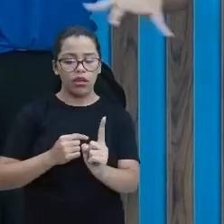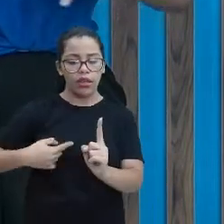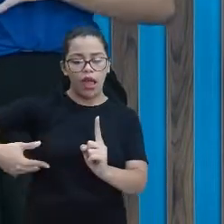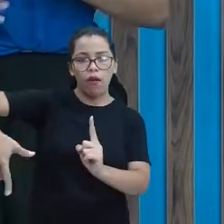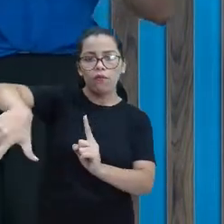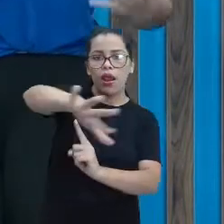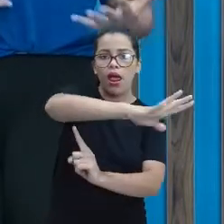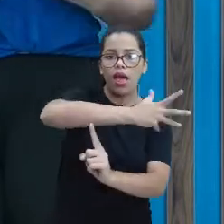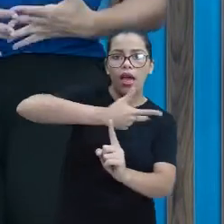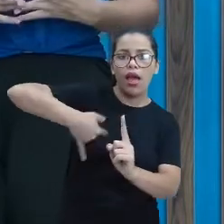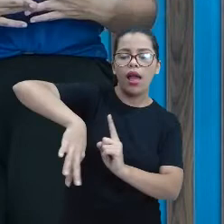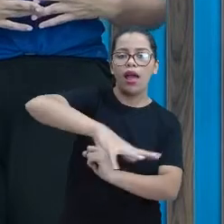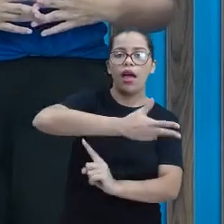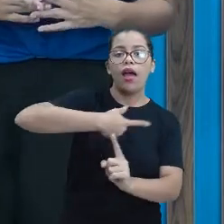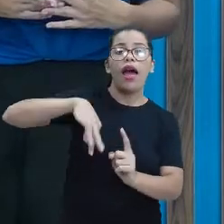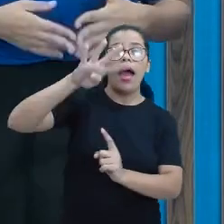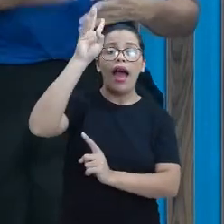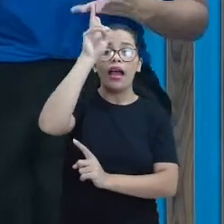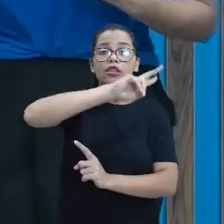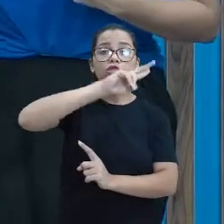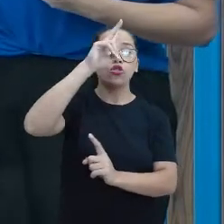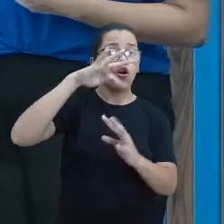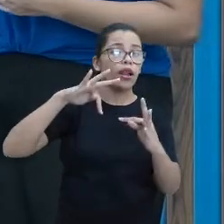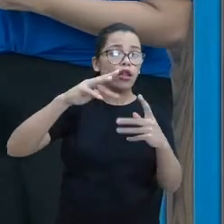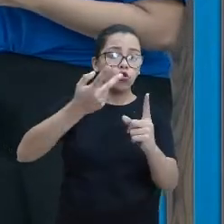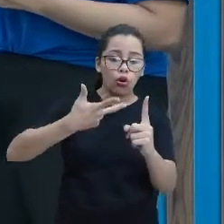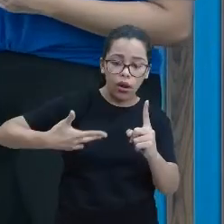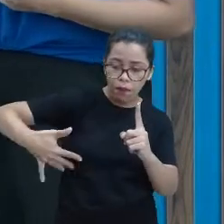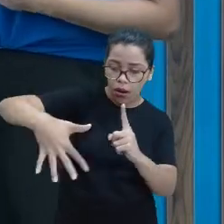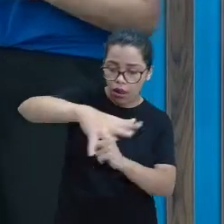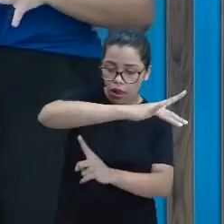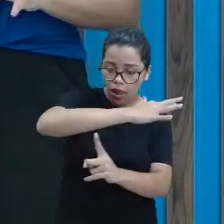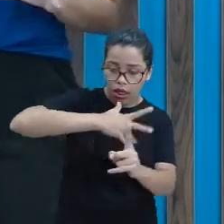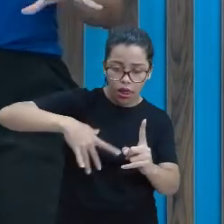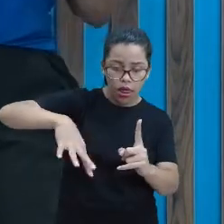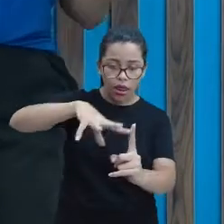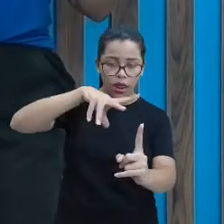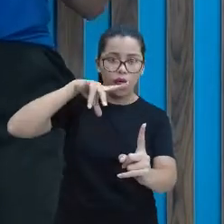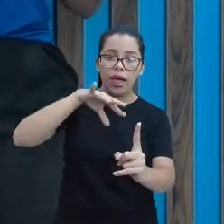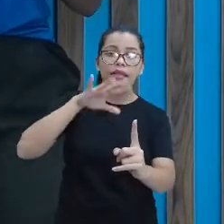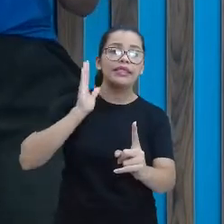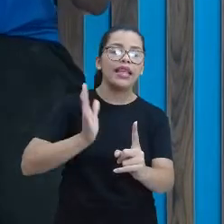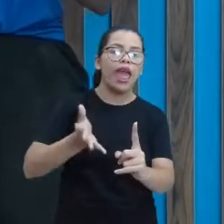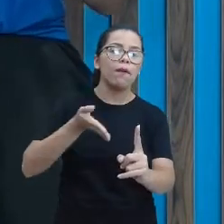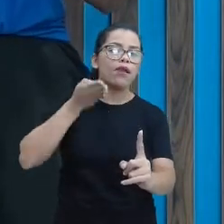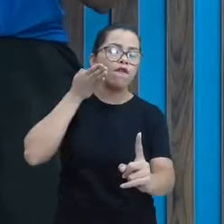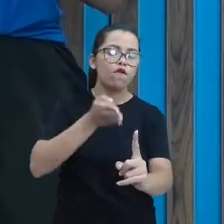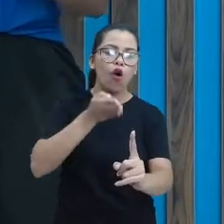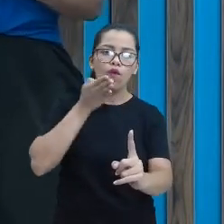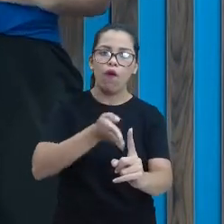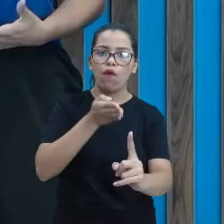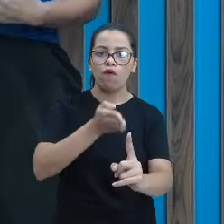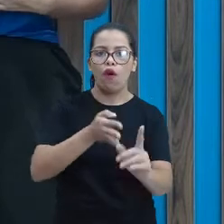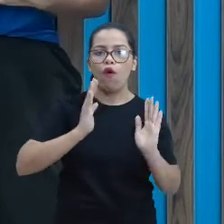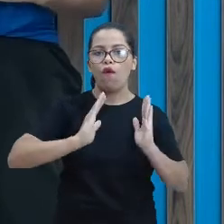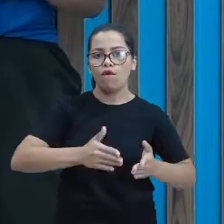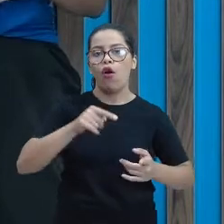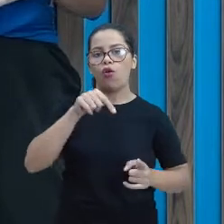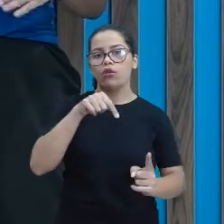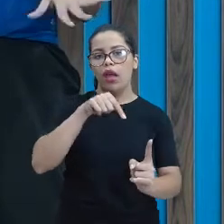enseja a maior parte das ações. E a gente tem os outros personagens que não têm, às vezes, um grande destaque, mas têm um papel